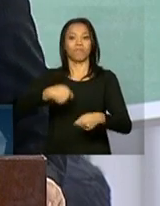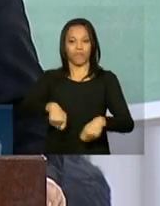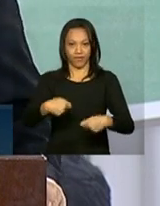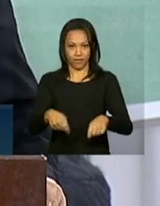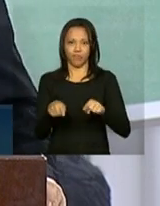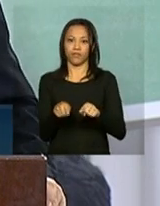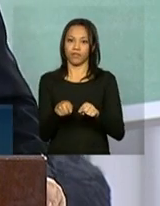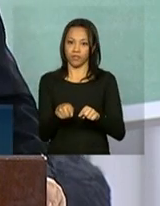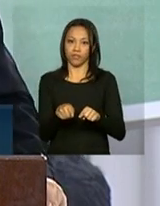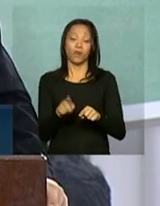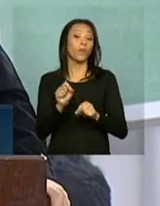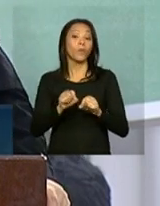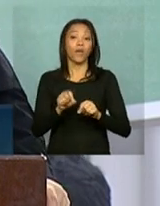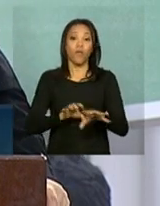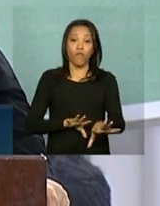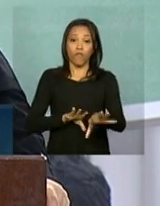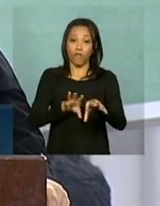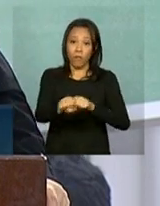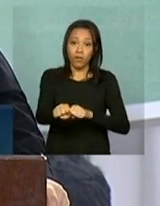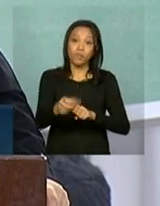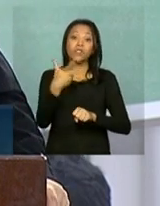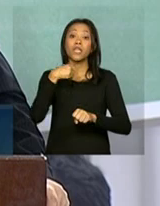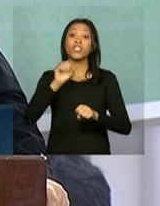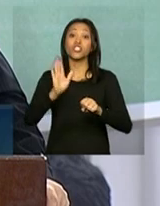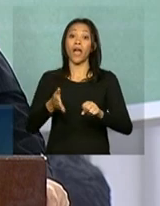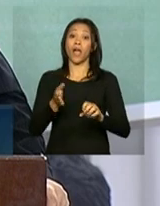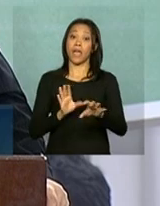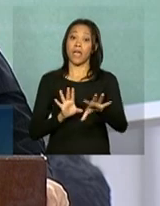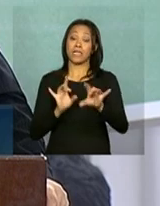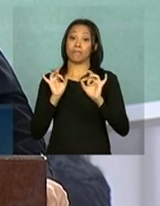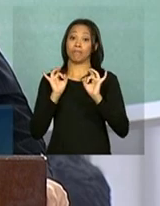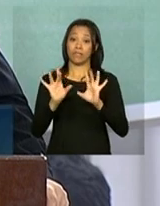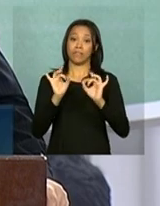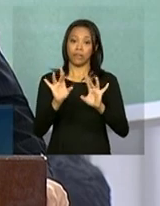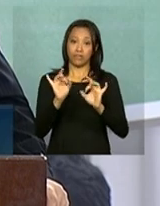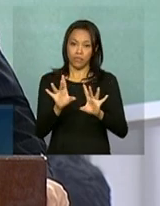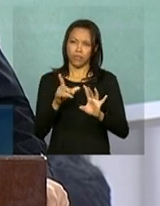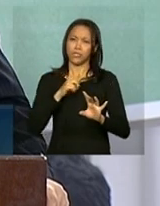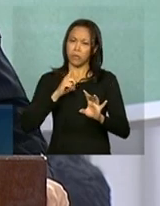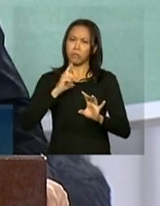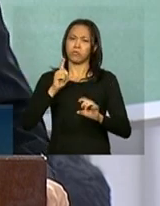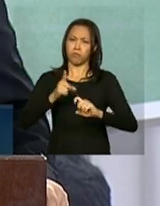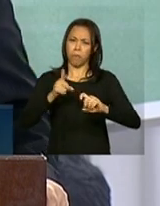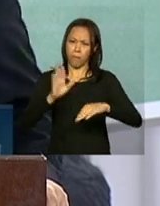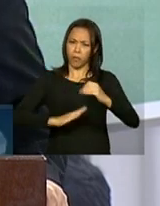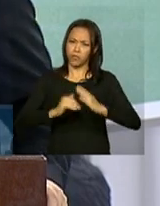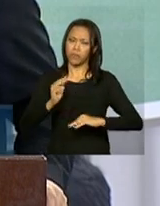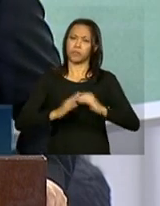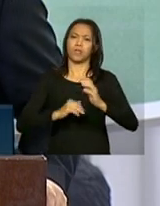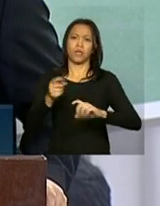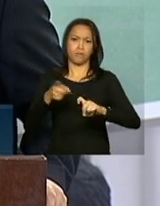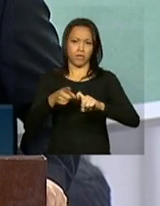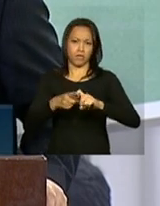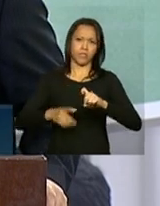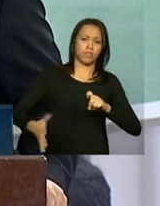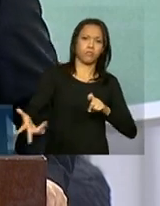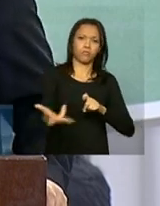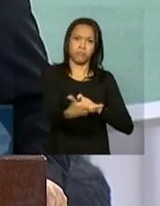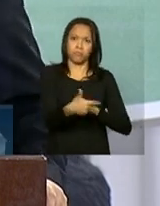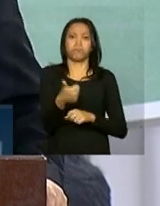mudar a formação dos especialistas. Nós temos especialistas excepcionais em áreas muito importantes da